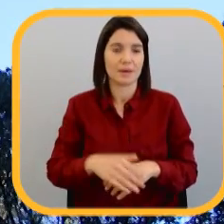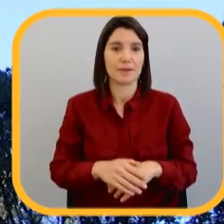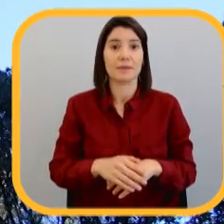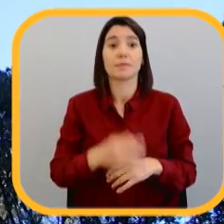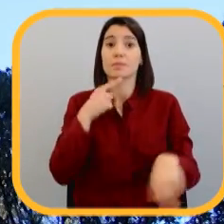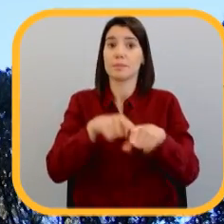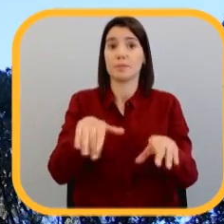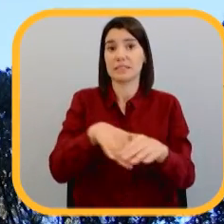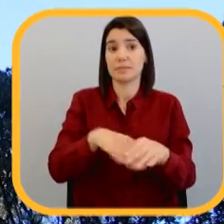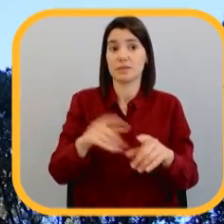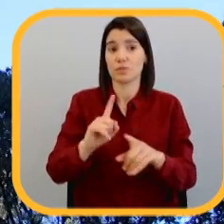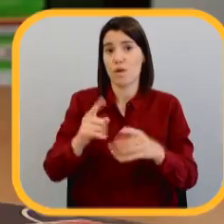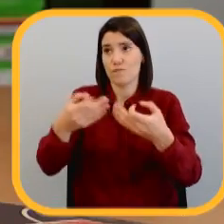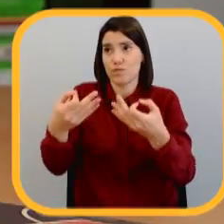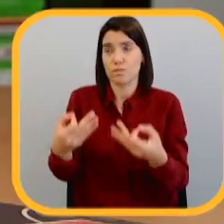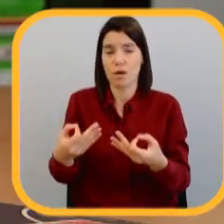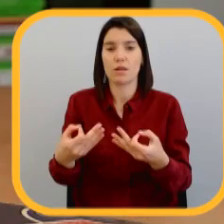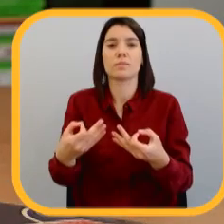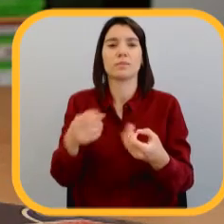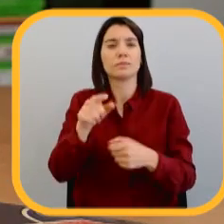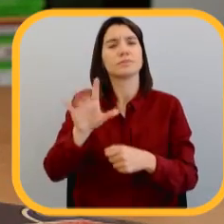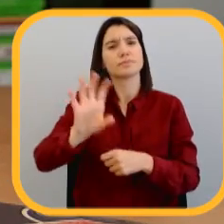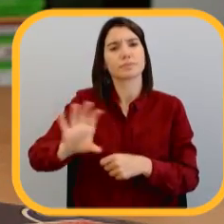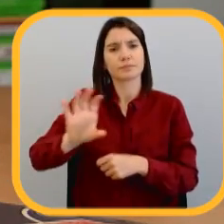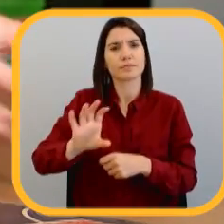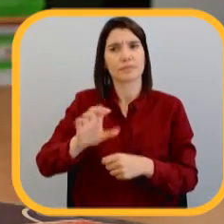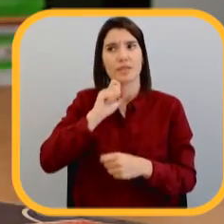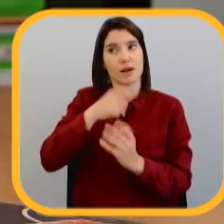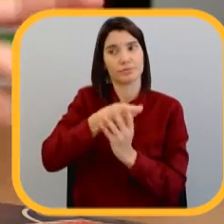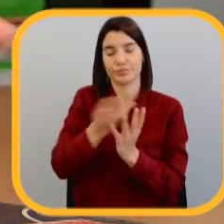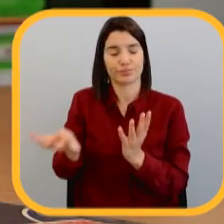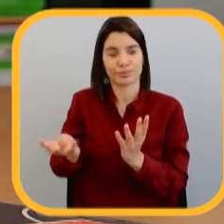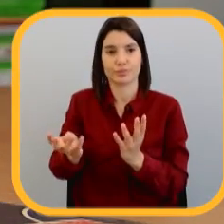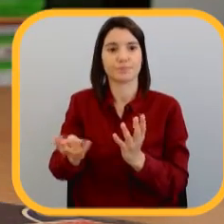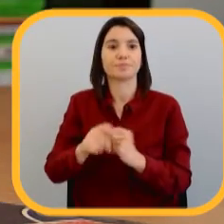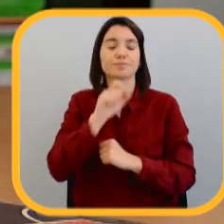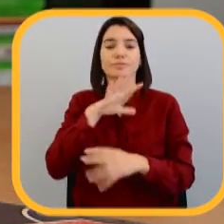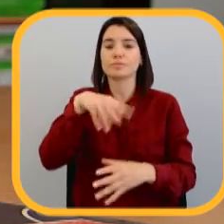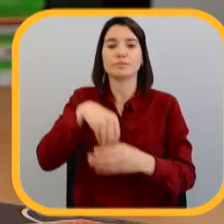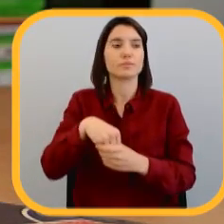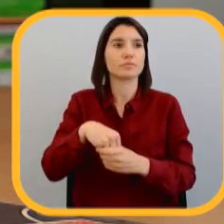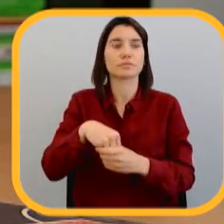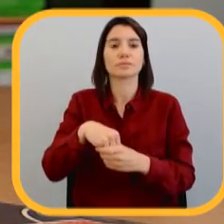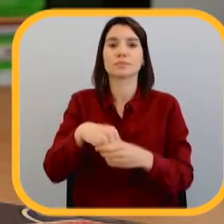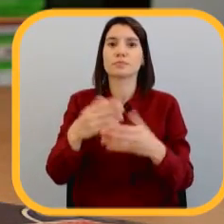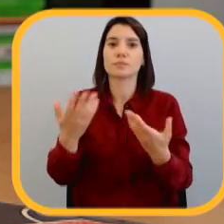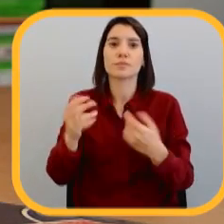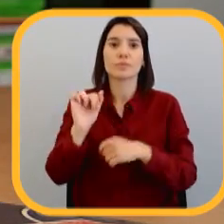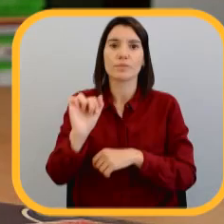mais jovens. A participação política não convencional, nós podemos, isto é uma categoria muito alargada, não é? Em que podemos